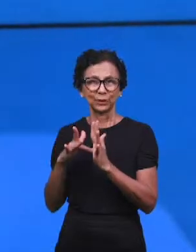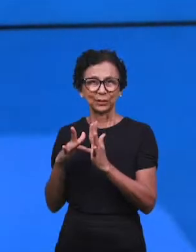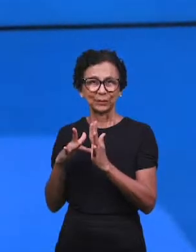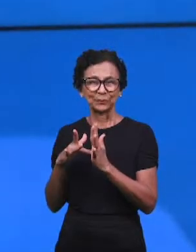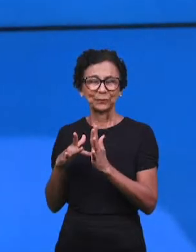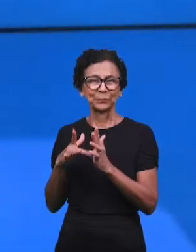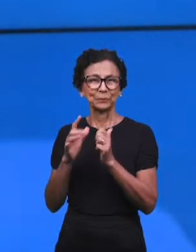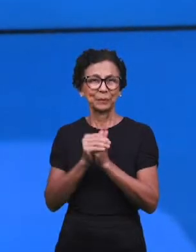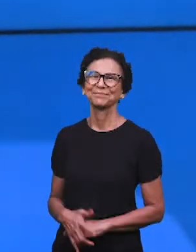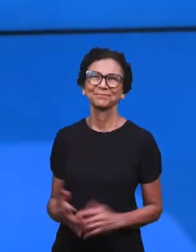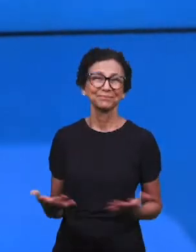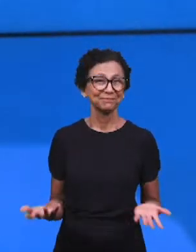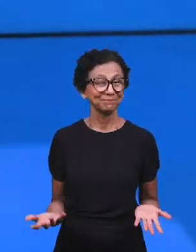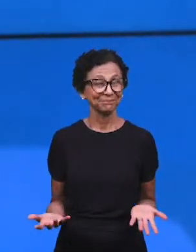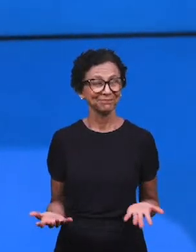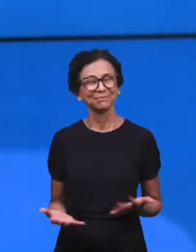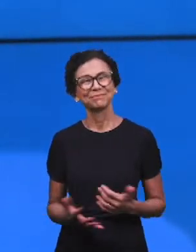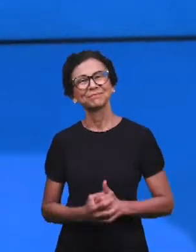Amém, Samuel. Quando falamos em